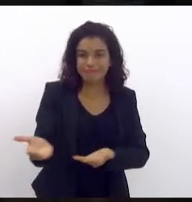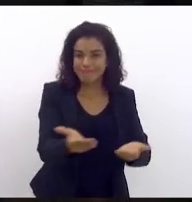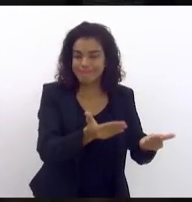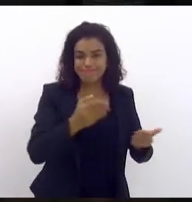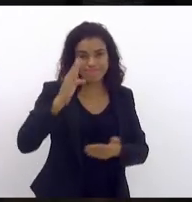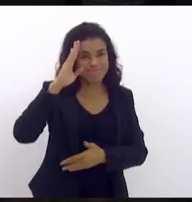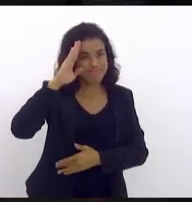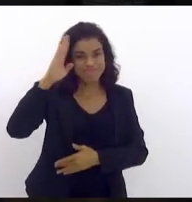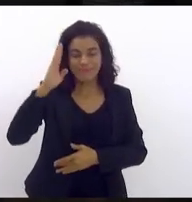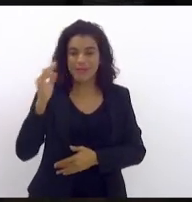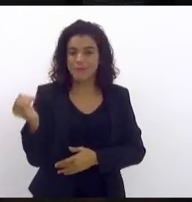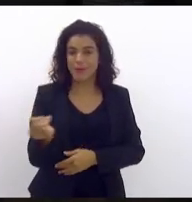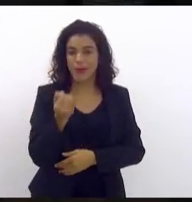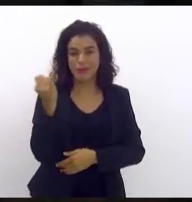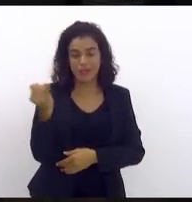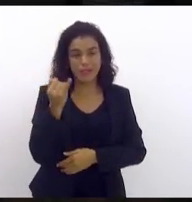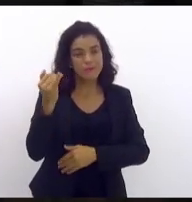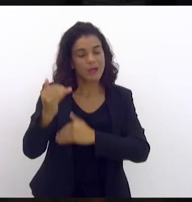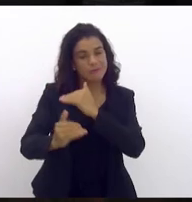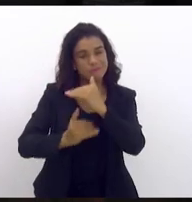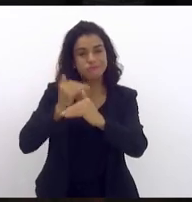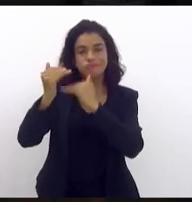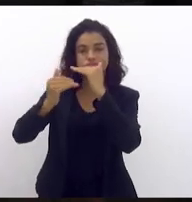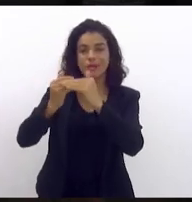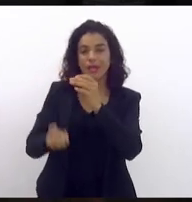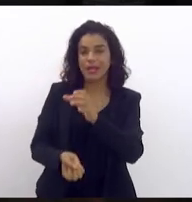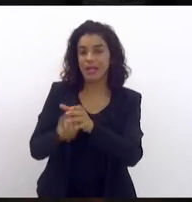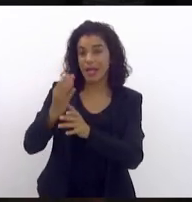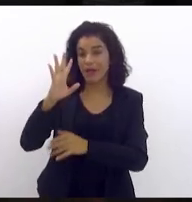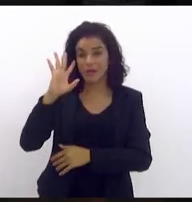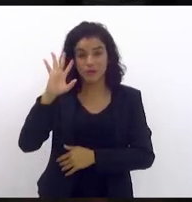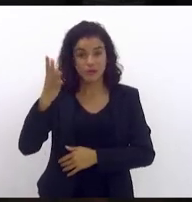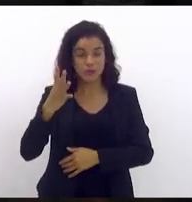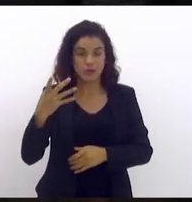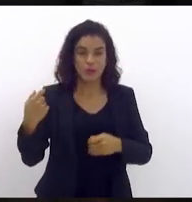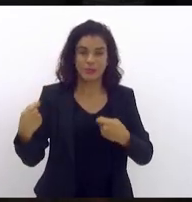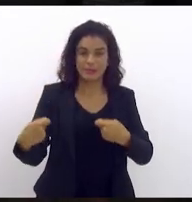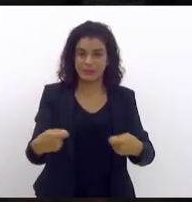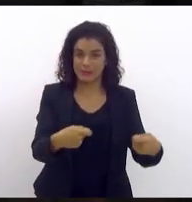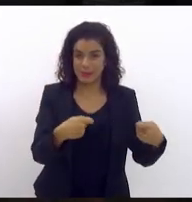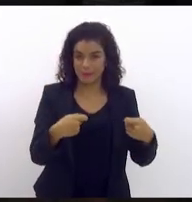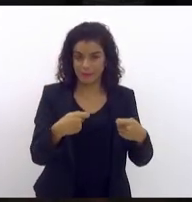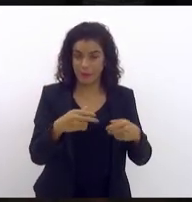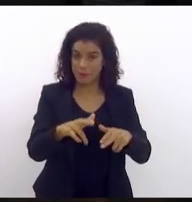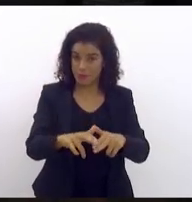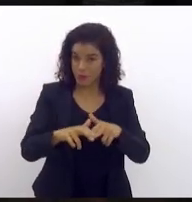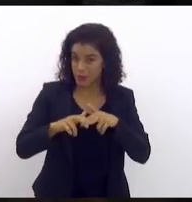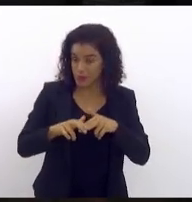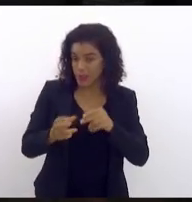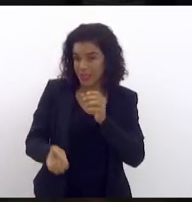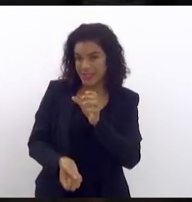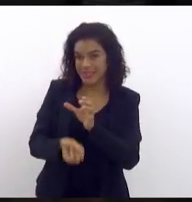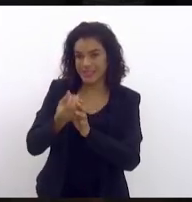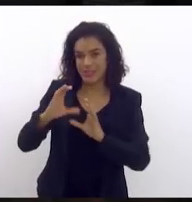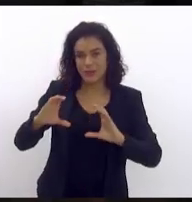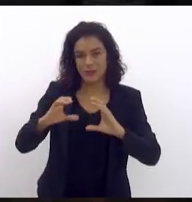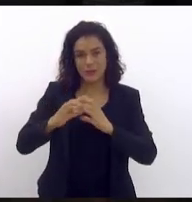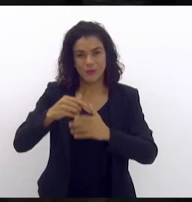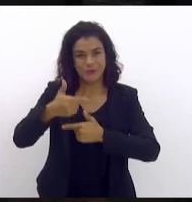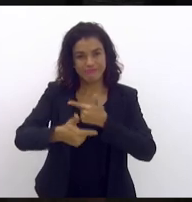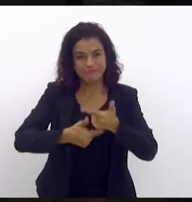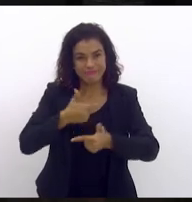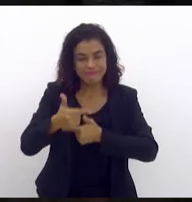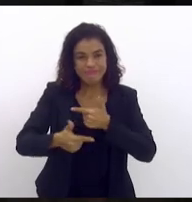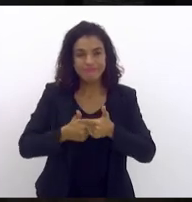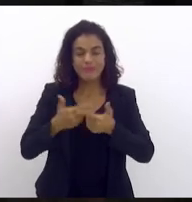cruciais para a construção de soluções eficazes nesse sentido a criação desta frente é